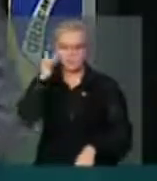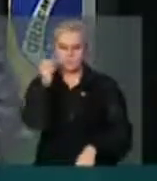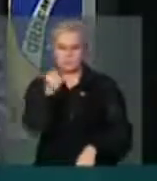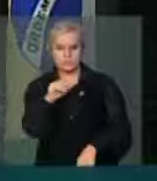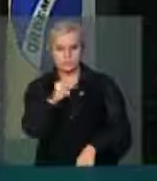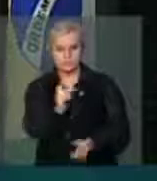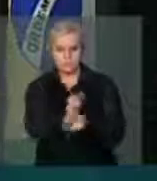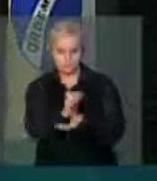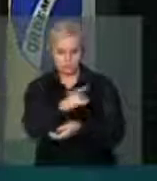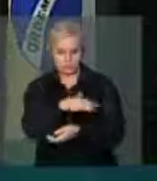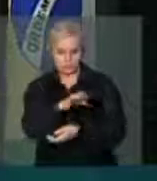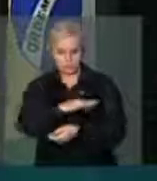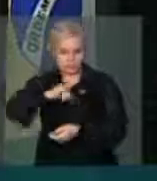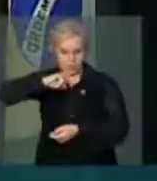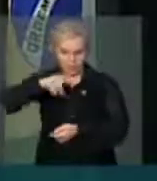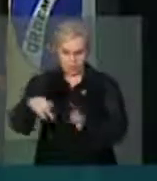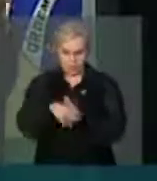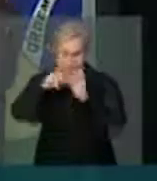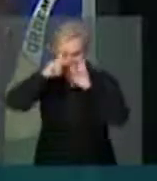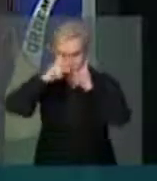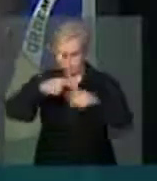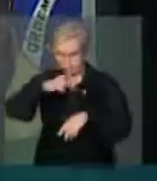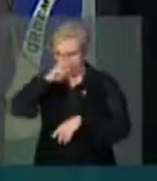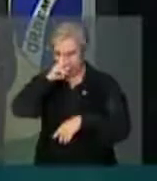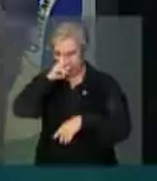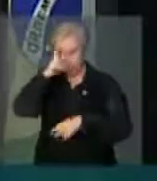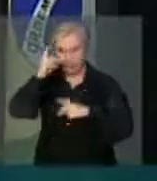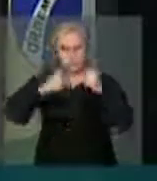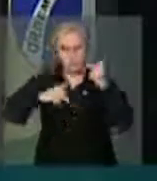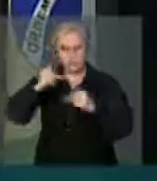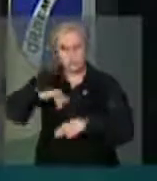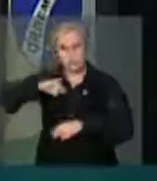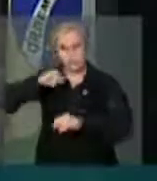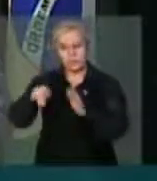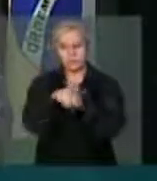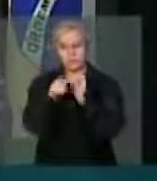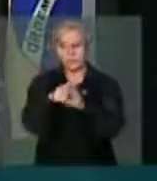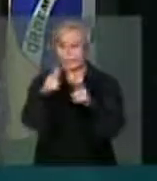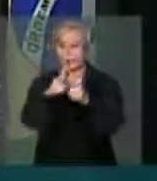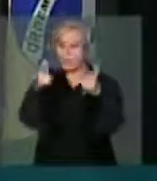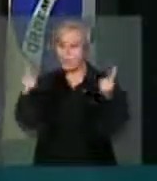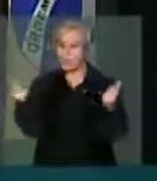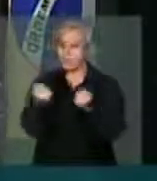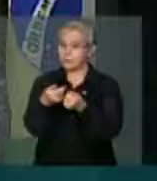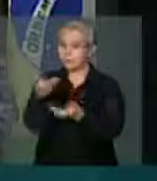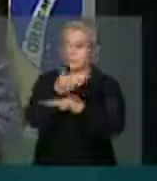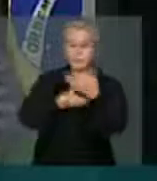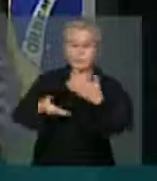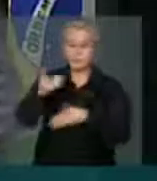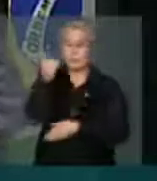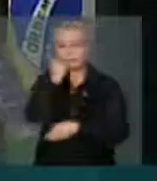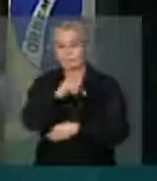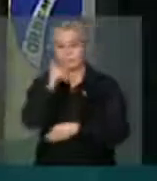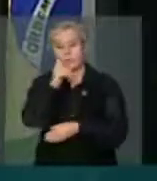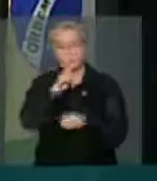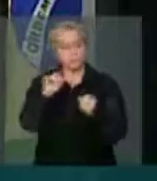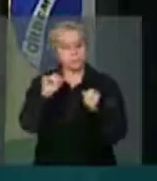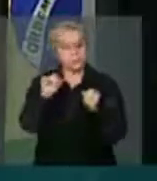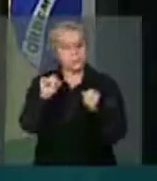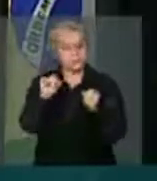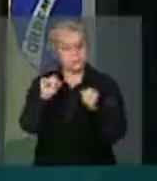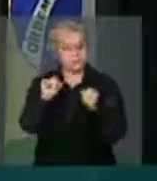a sua força política, a sua maioria, quando havia alguma lua de mel, para que isso